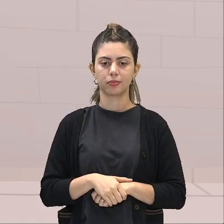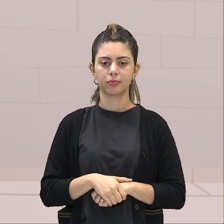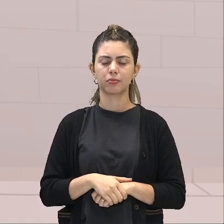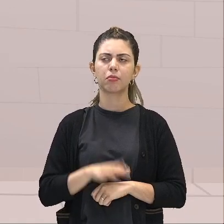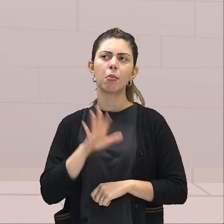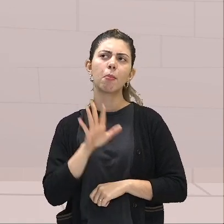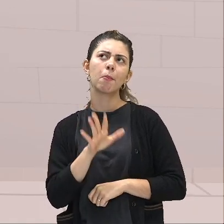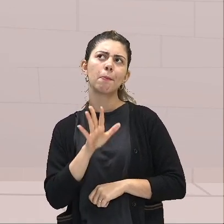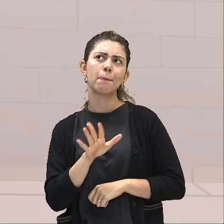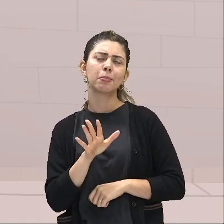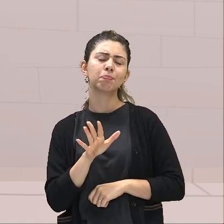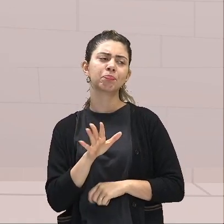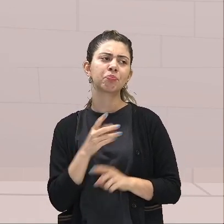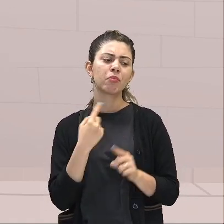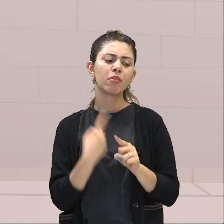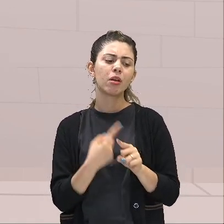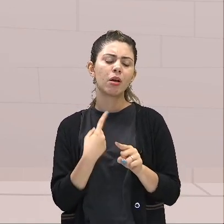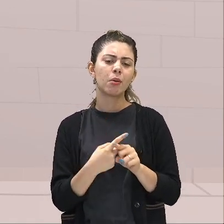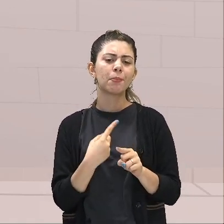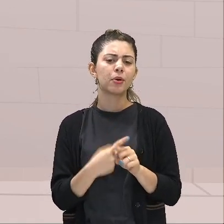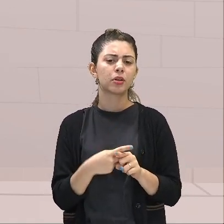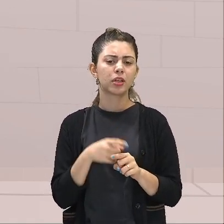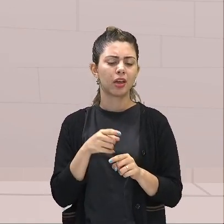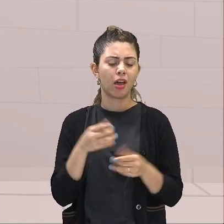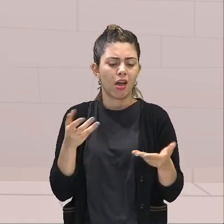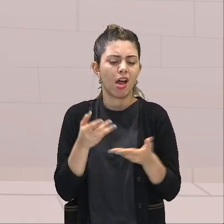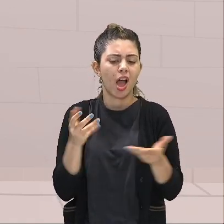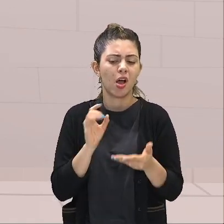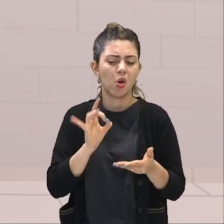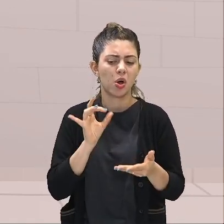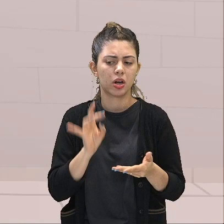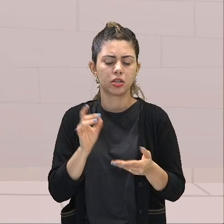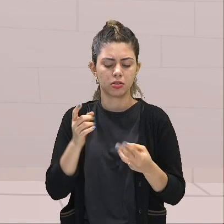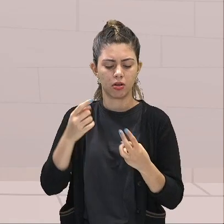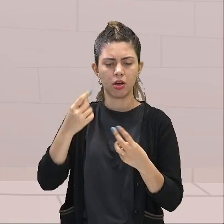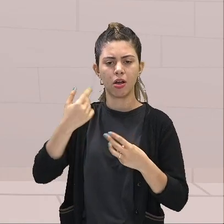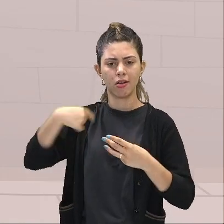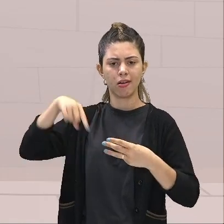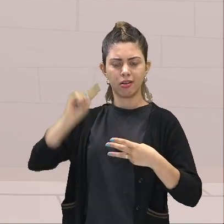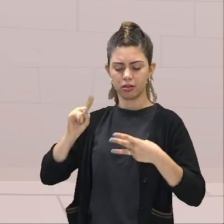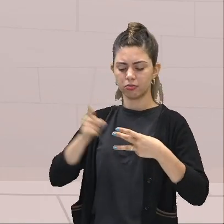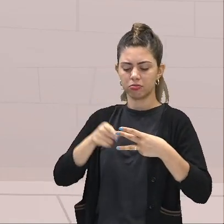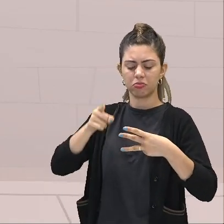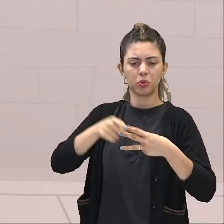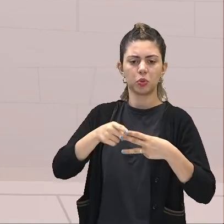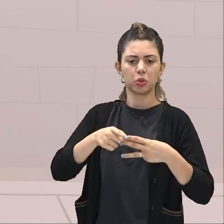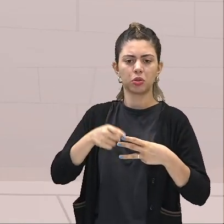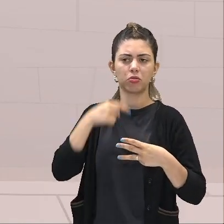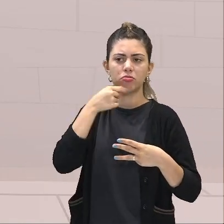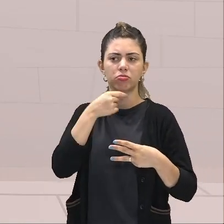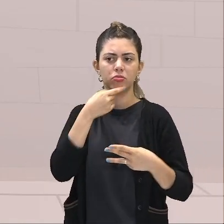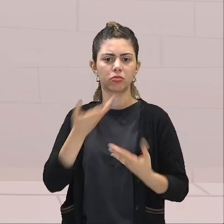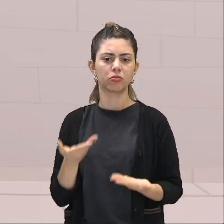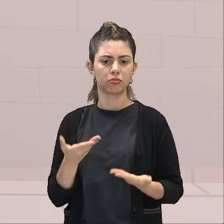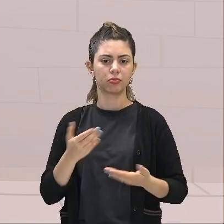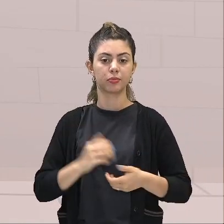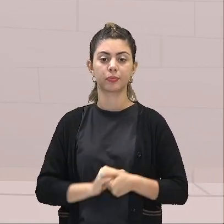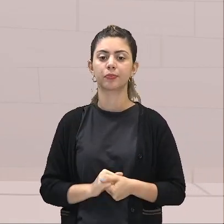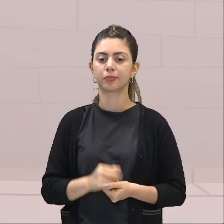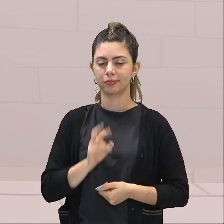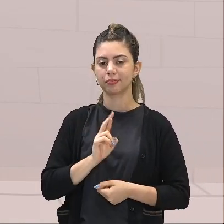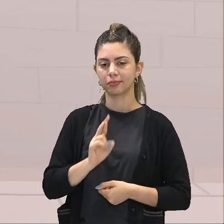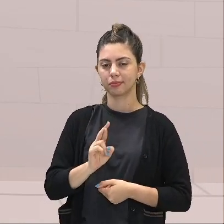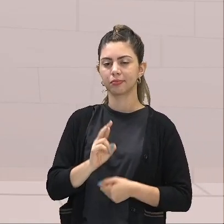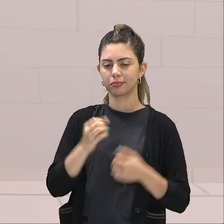o Ocidente. A partir desse evento que Martinho Lutero lidera, a Igreja